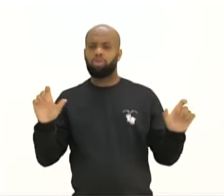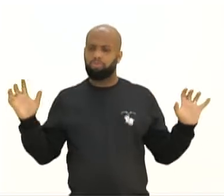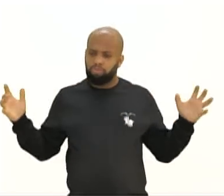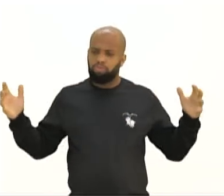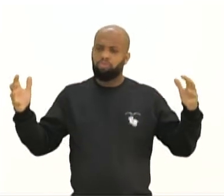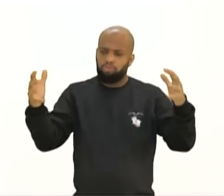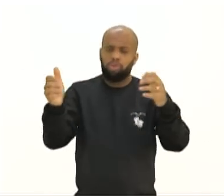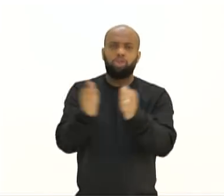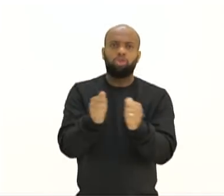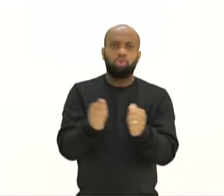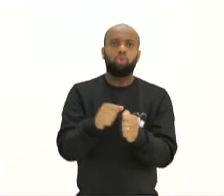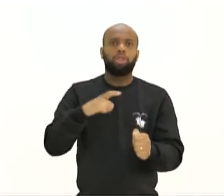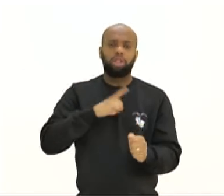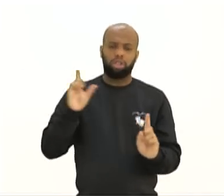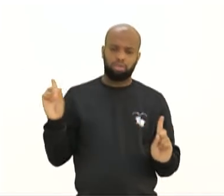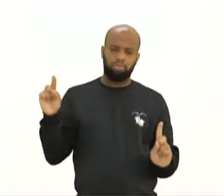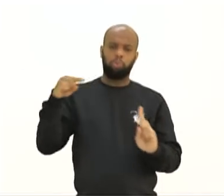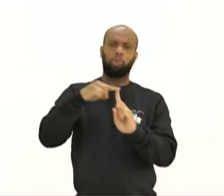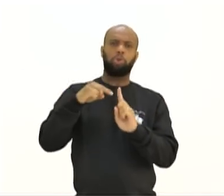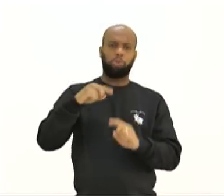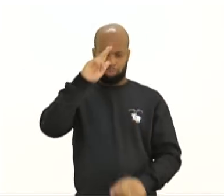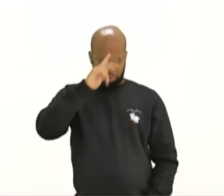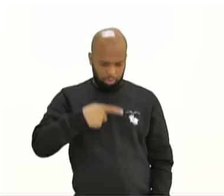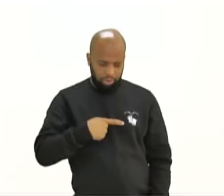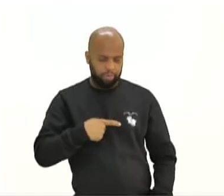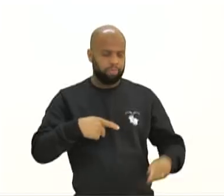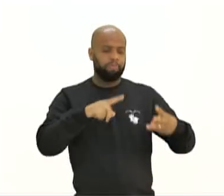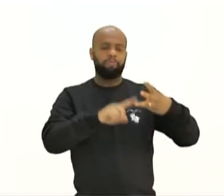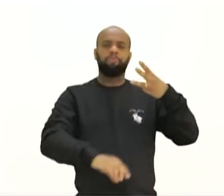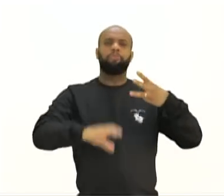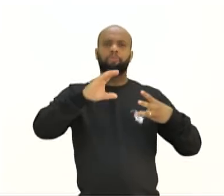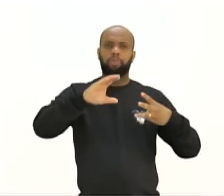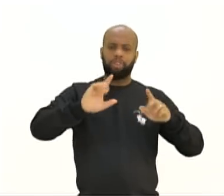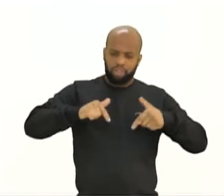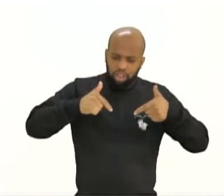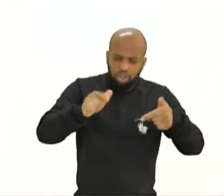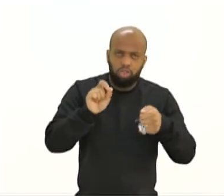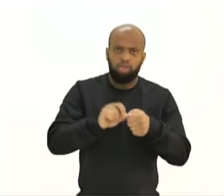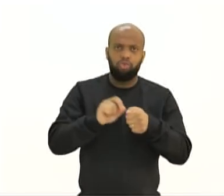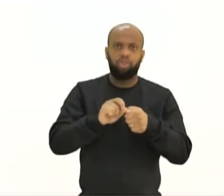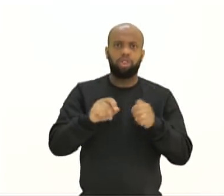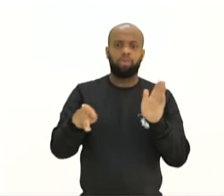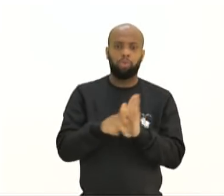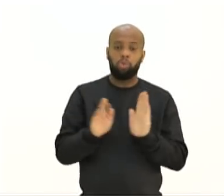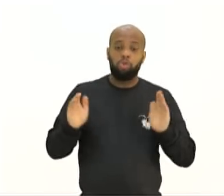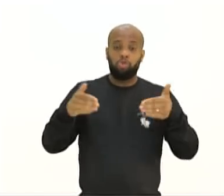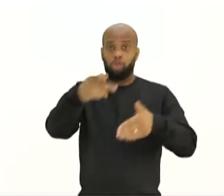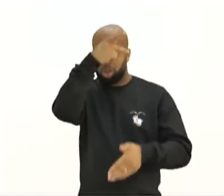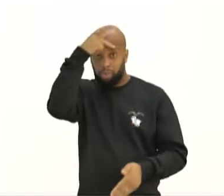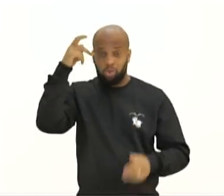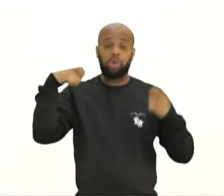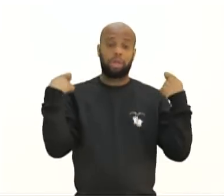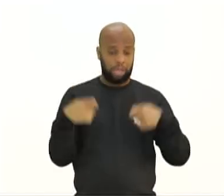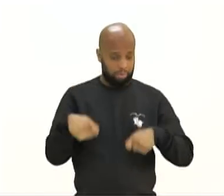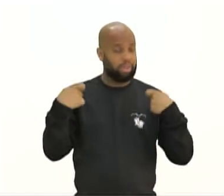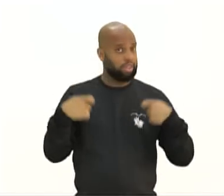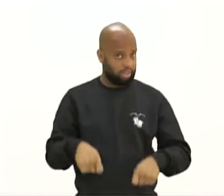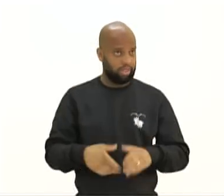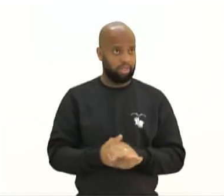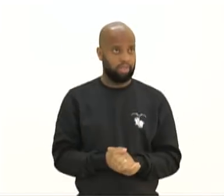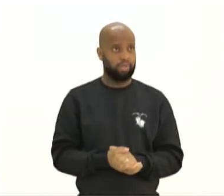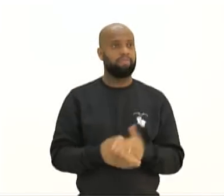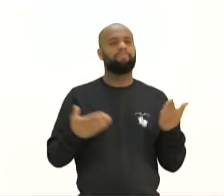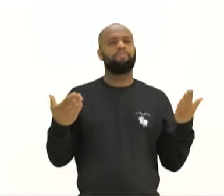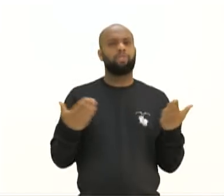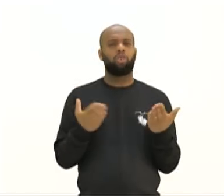por objetivos próprios? Letra C. As ações são realizadas em prol de pessoas necessitadas. Então,